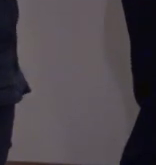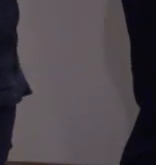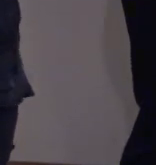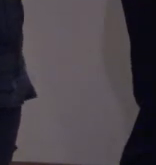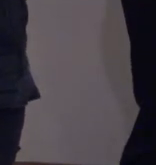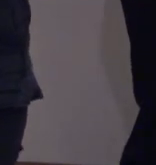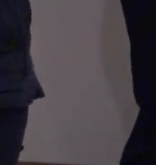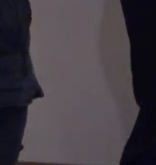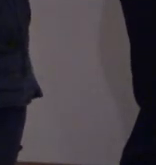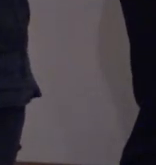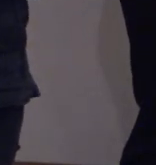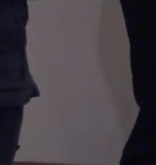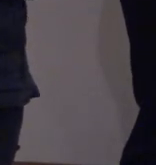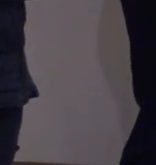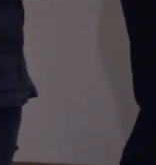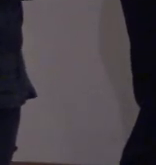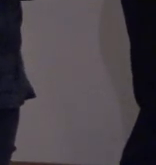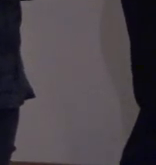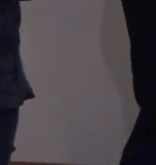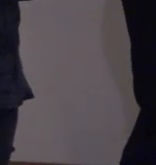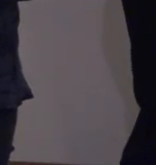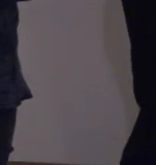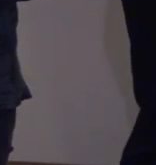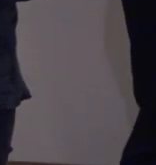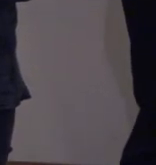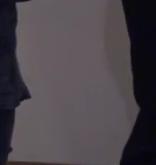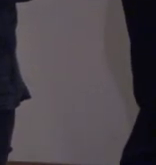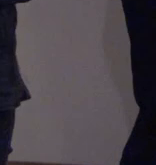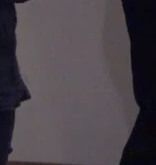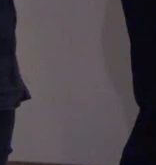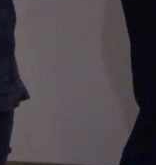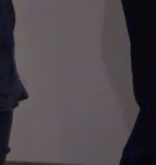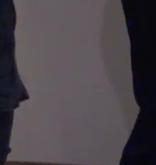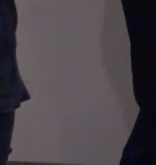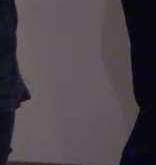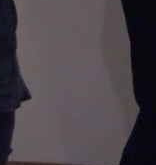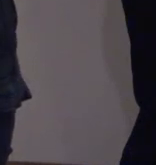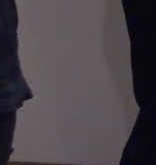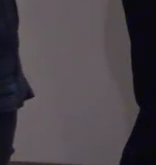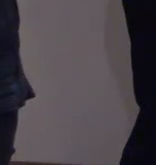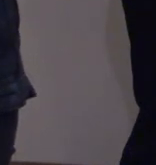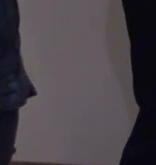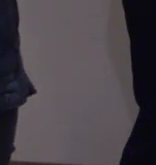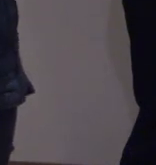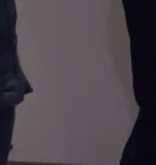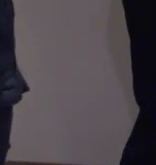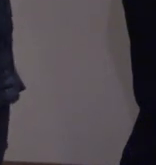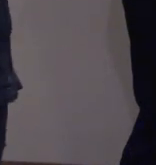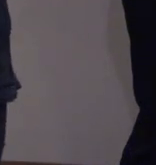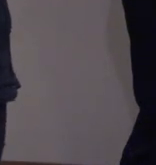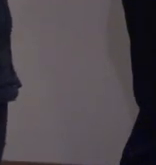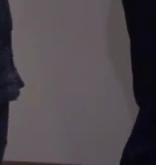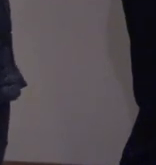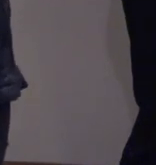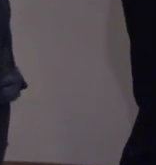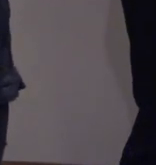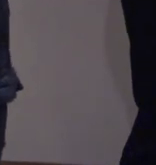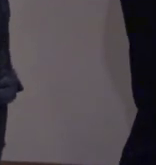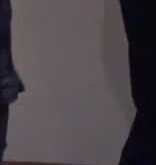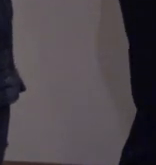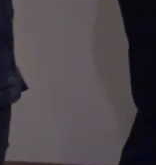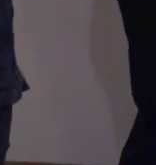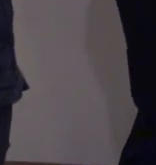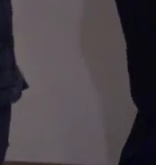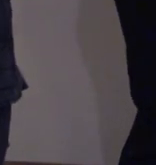né? De que forma a gente consegue articular, né, da melhor forma possível